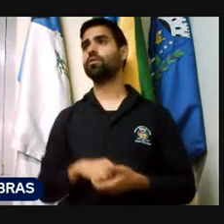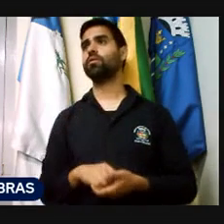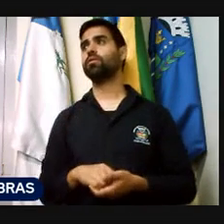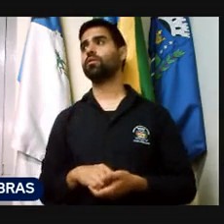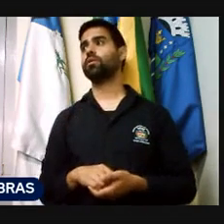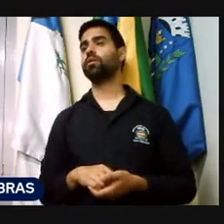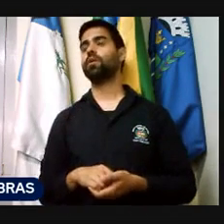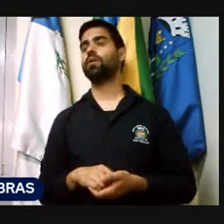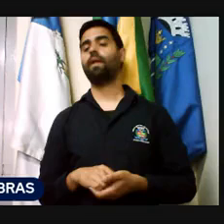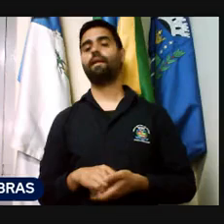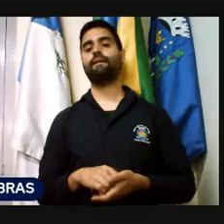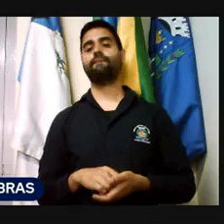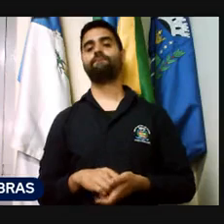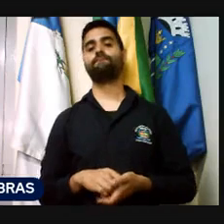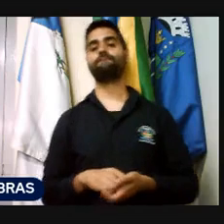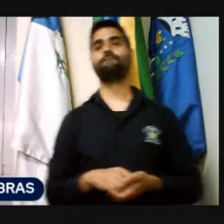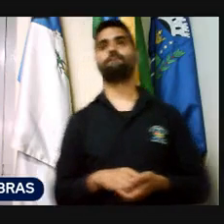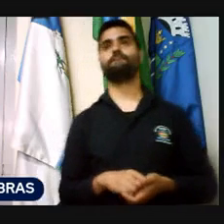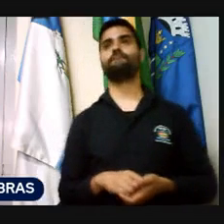sobre